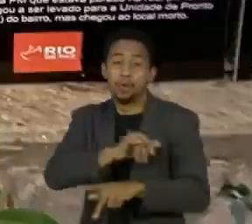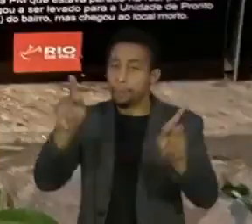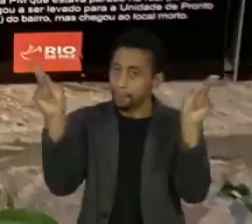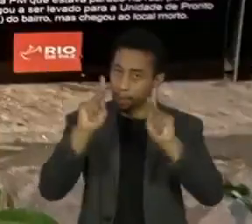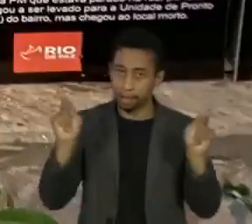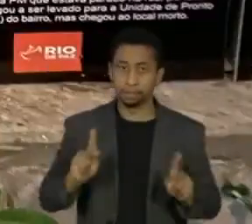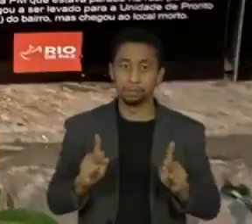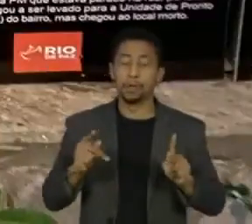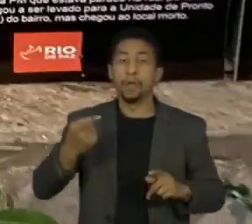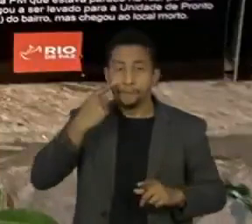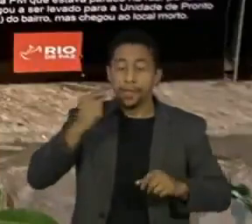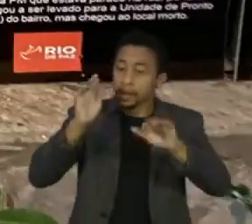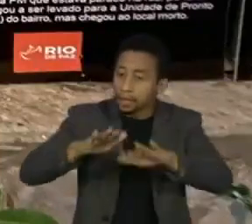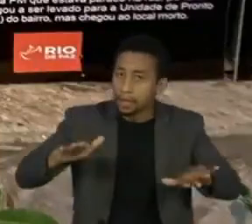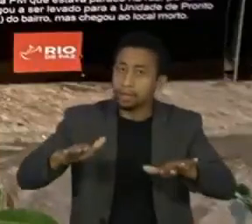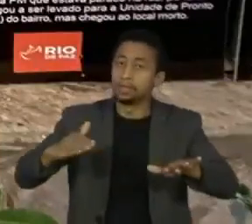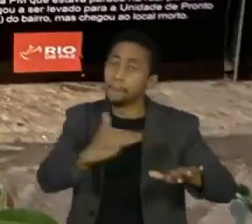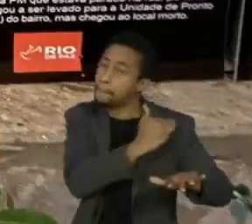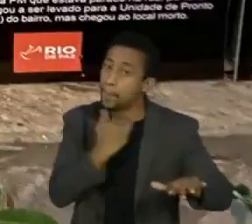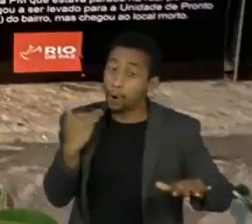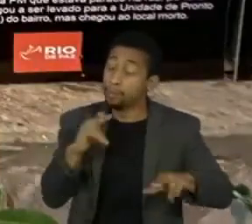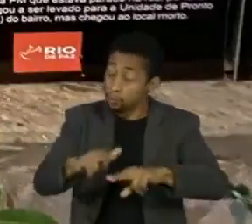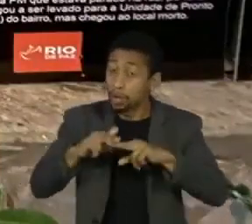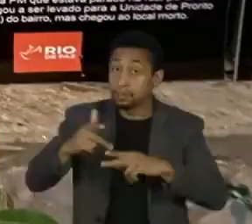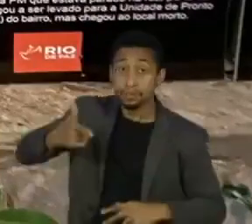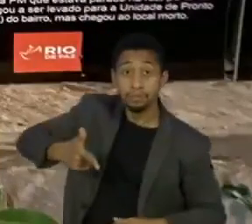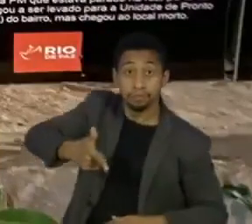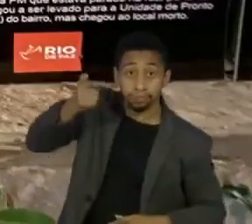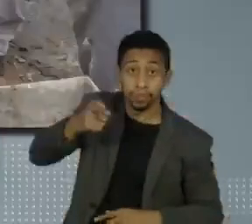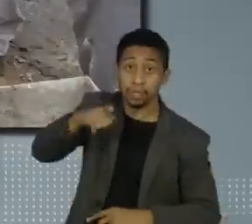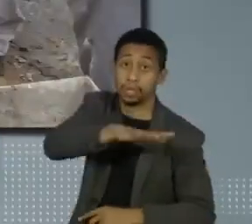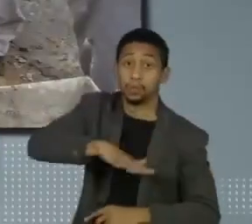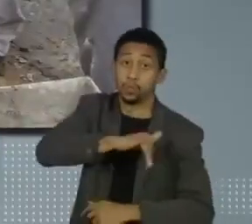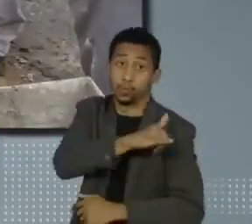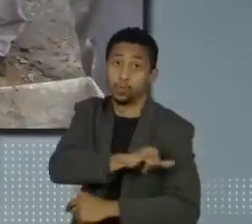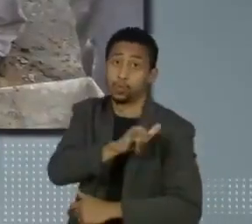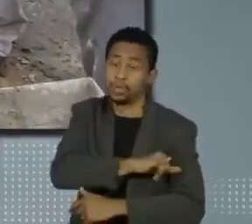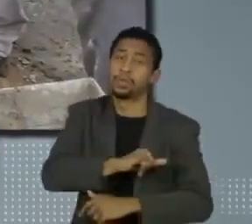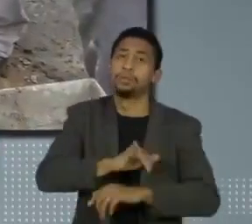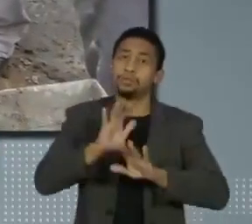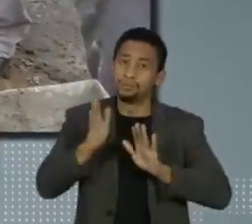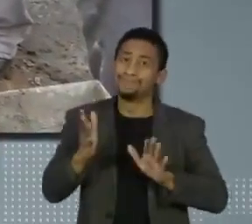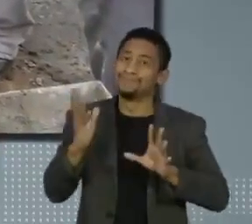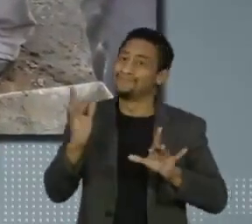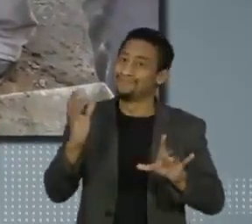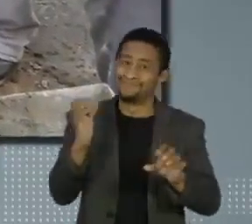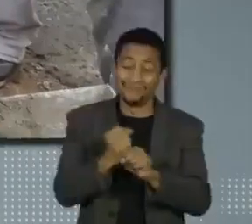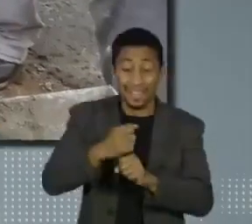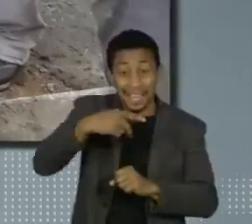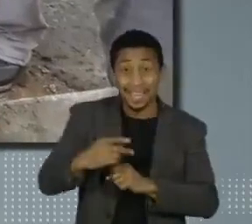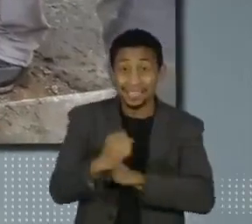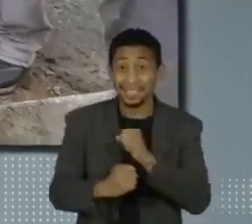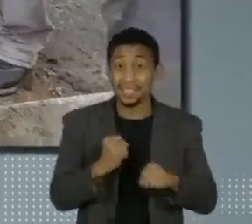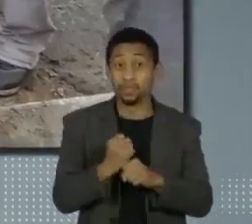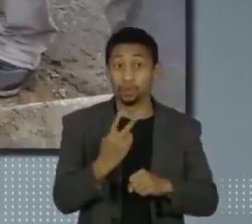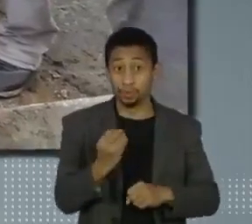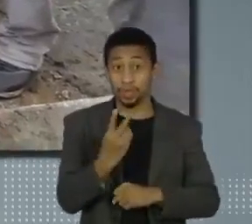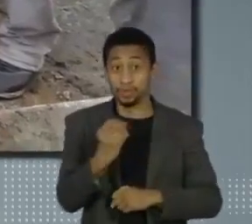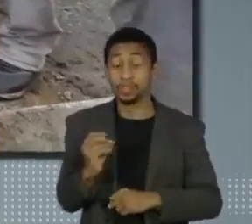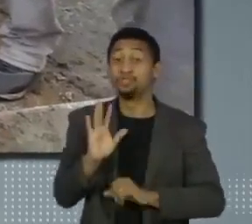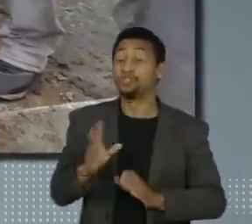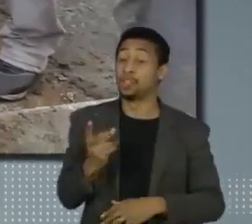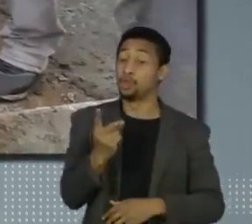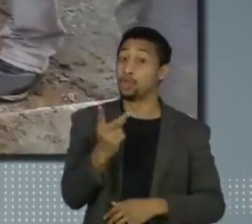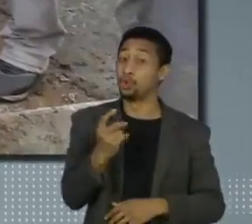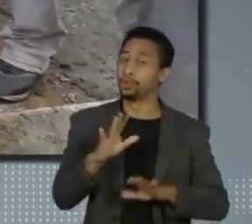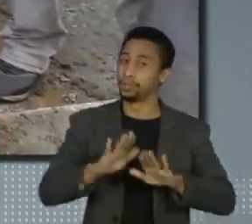acompanha os casos de crianças mortas vítimas de armas de fogo no Rio de Janeiro já contabiliza somente este ano 12